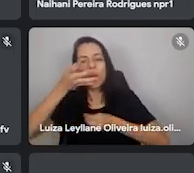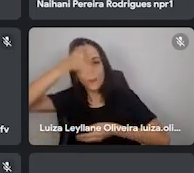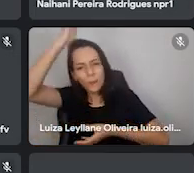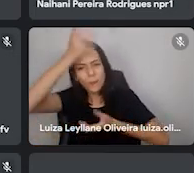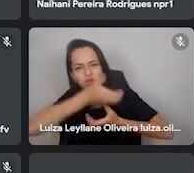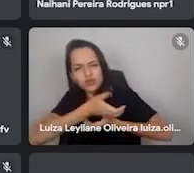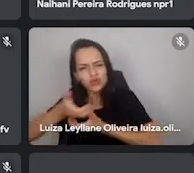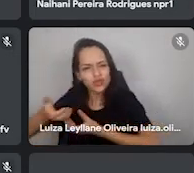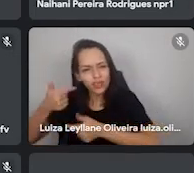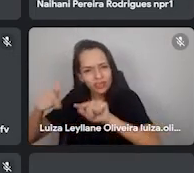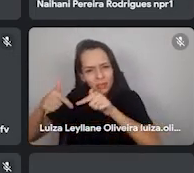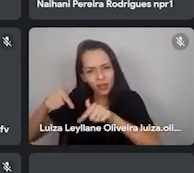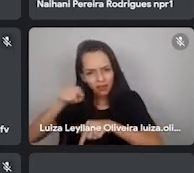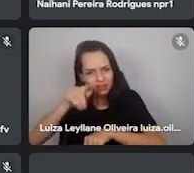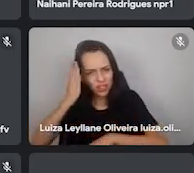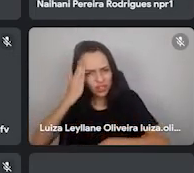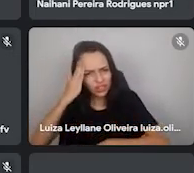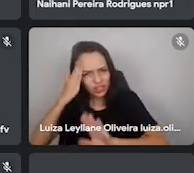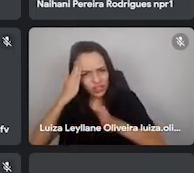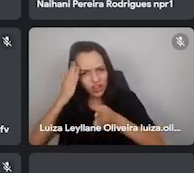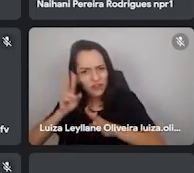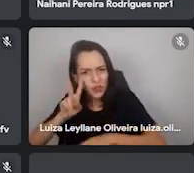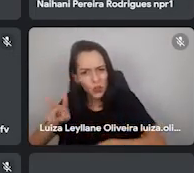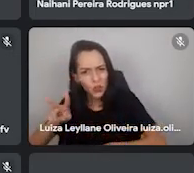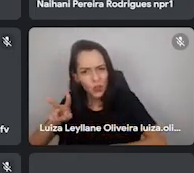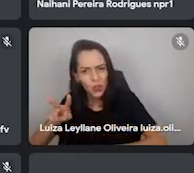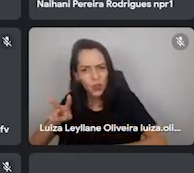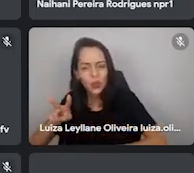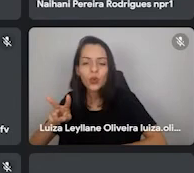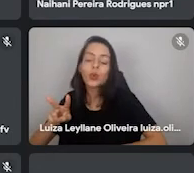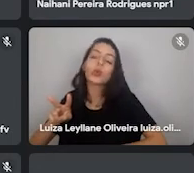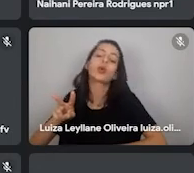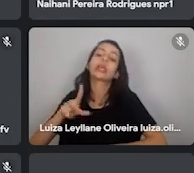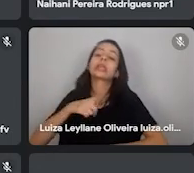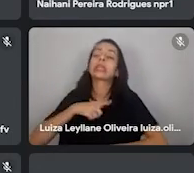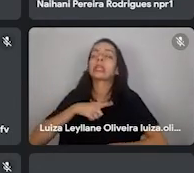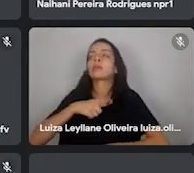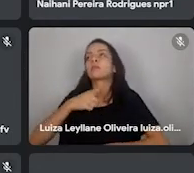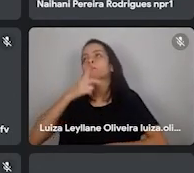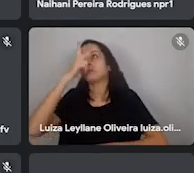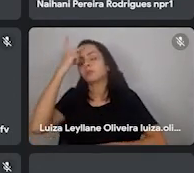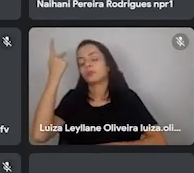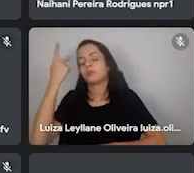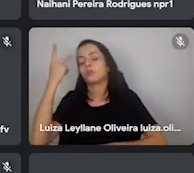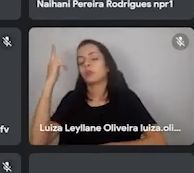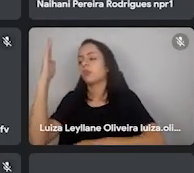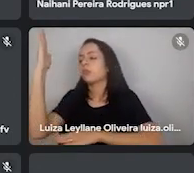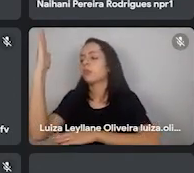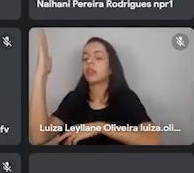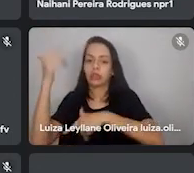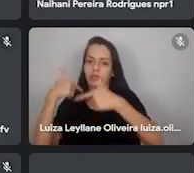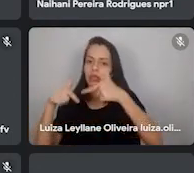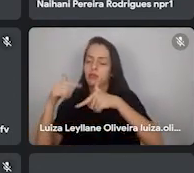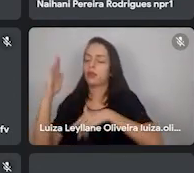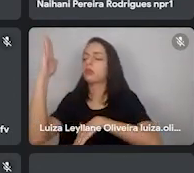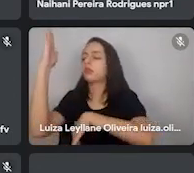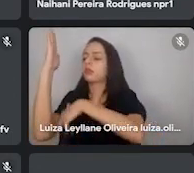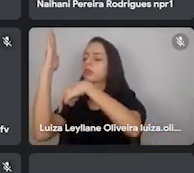Já aconteceu, tinha um vídeo, o cara agarrado lá, tá lá, ó, preso.